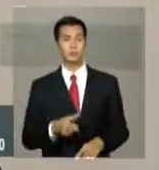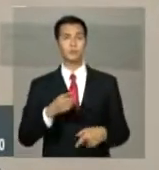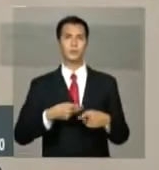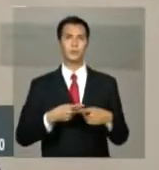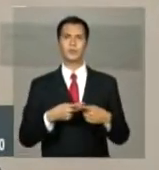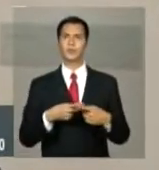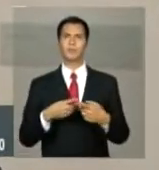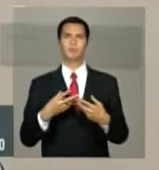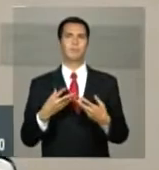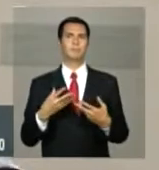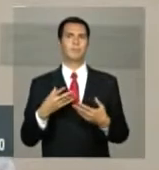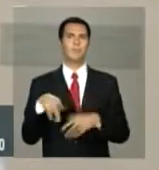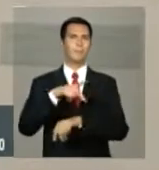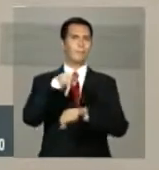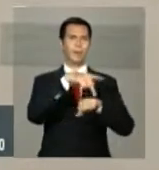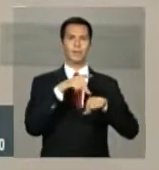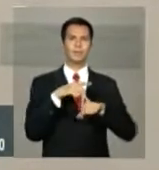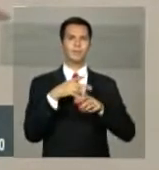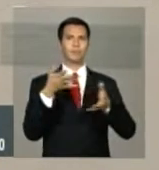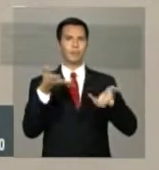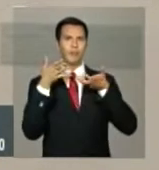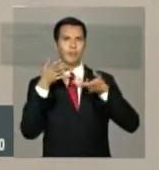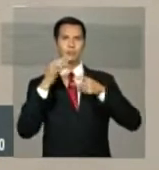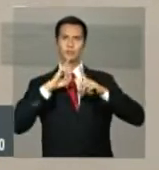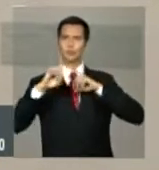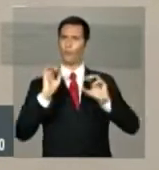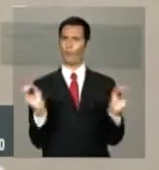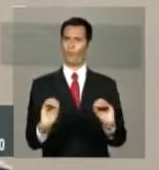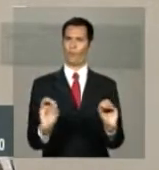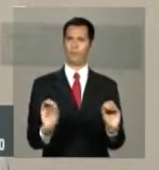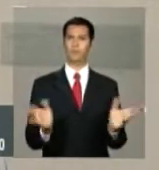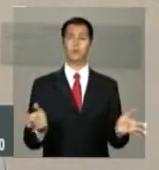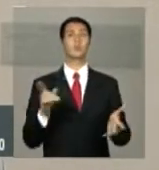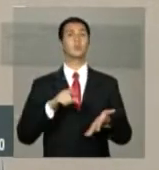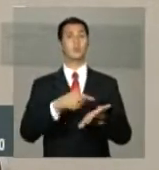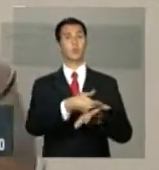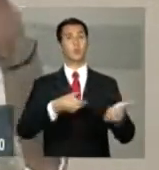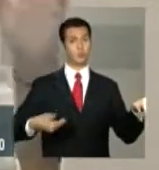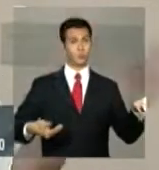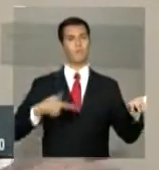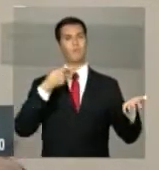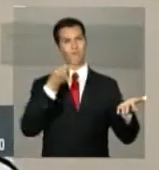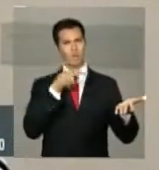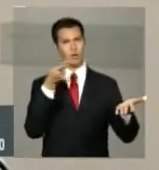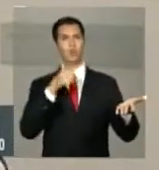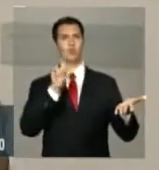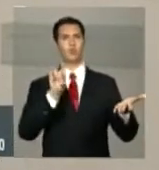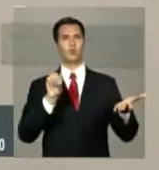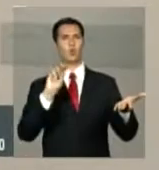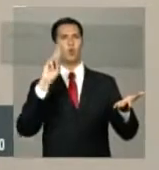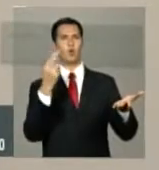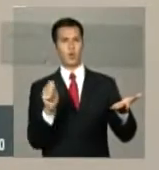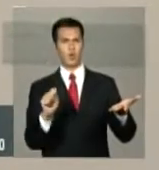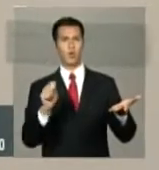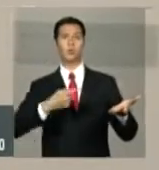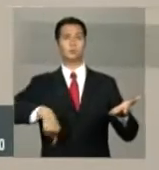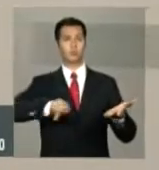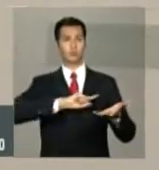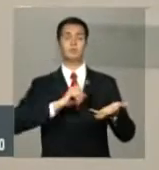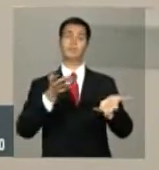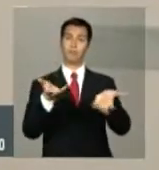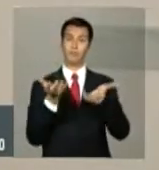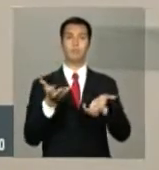no assunto, né? Nós queremos, todo o documento fala de Doha, fala por alto, não, nós queremos Doha.